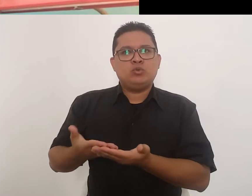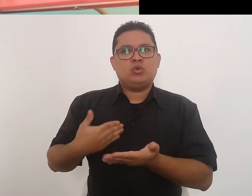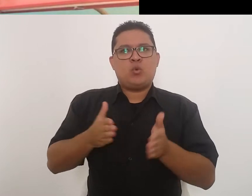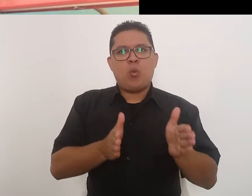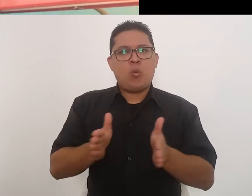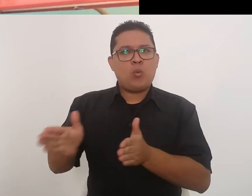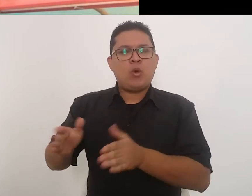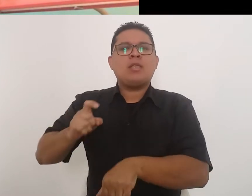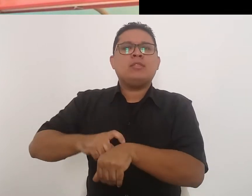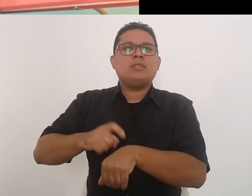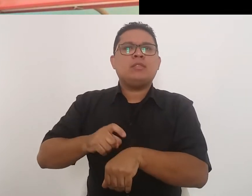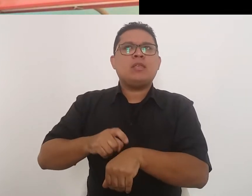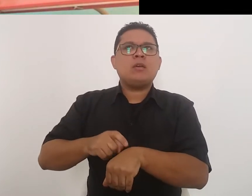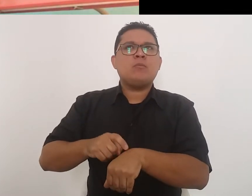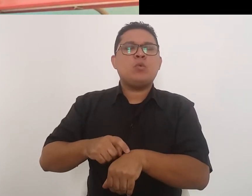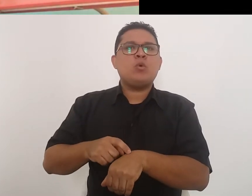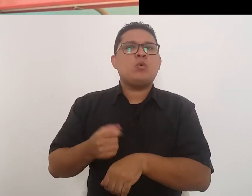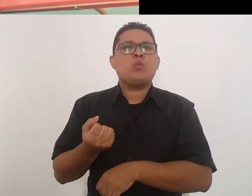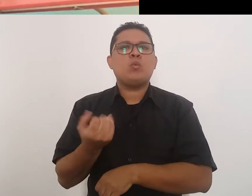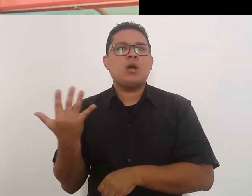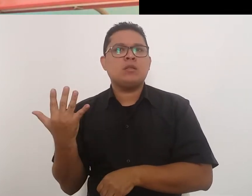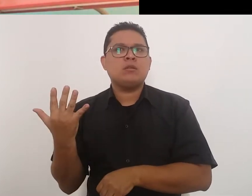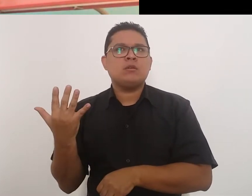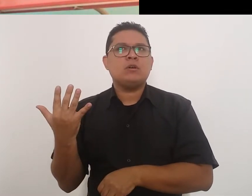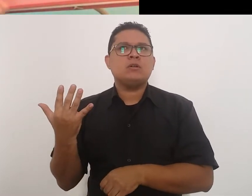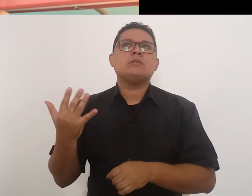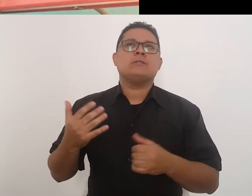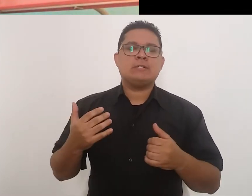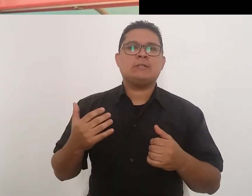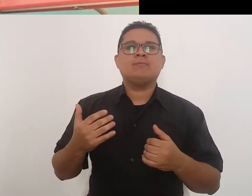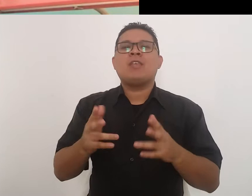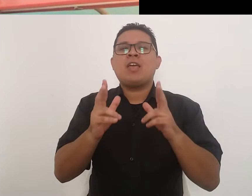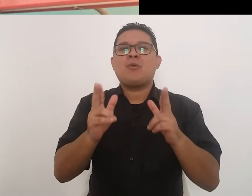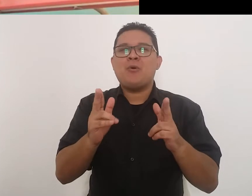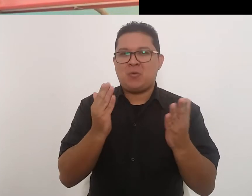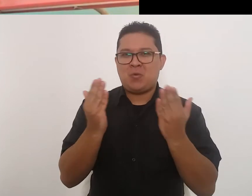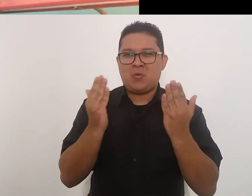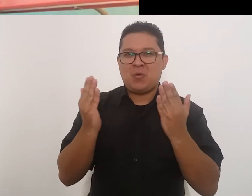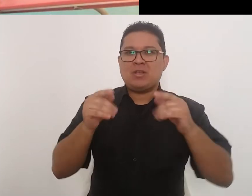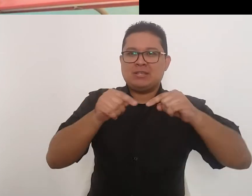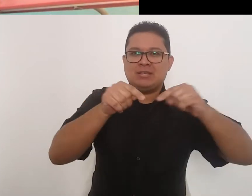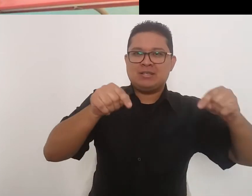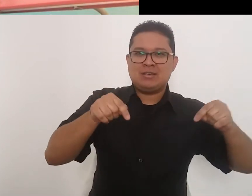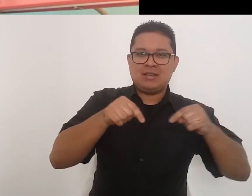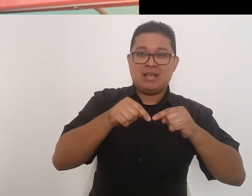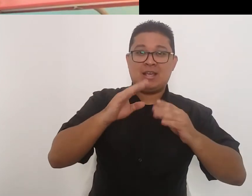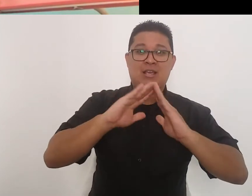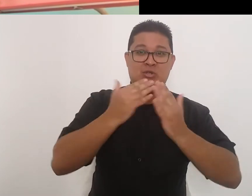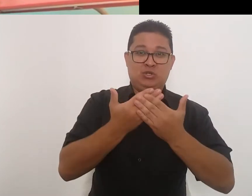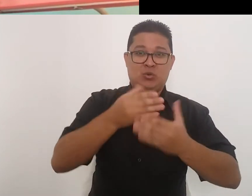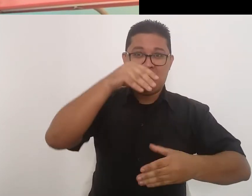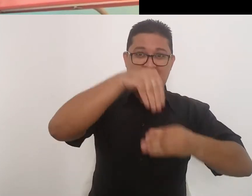disponível para realizar esse estudo, né? Então, mais uma vez, fazendo comparativo com a sala de aula. Em